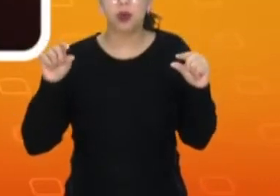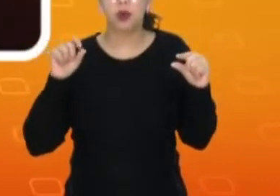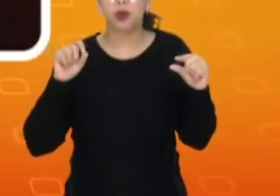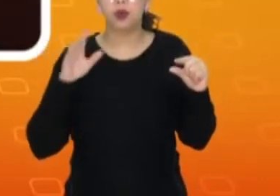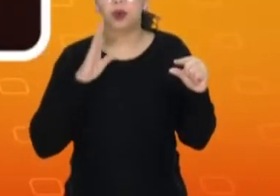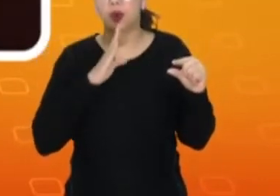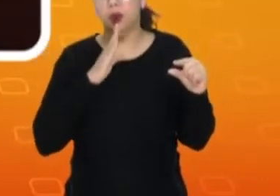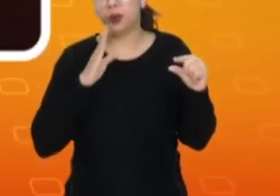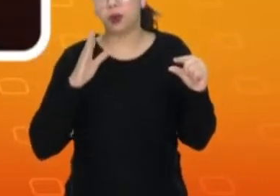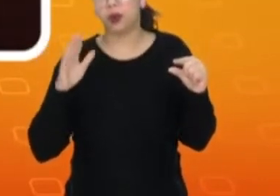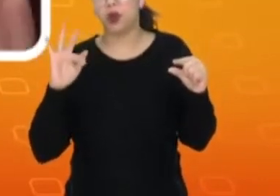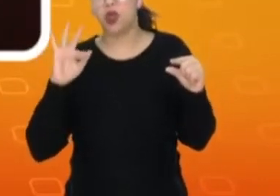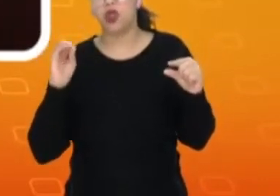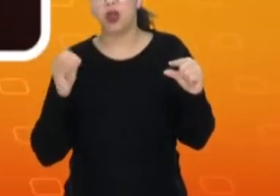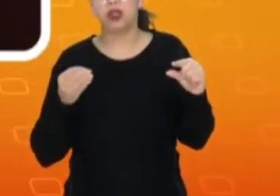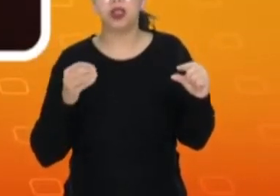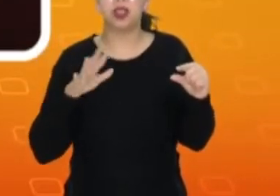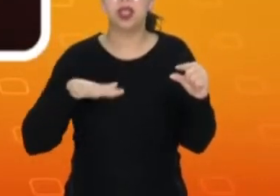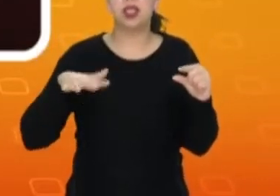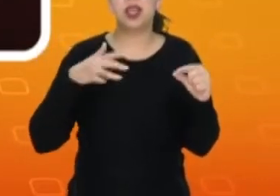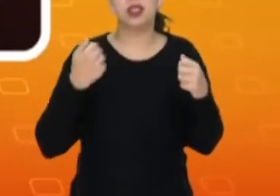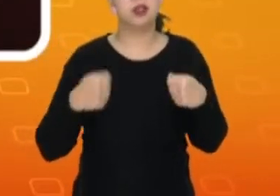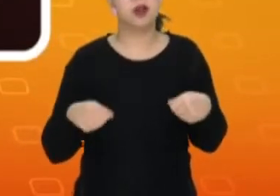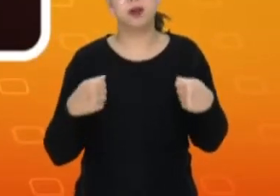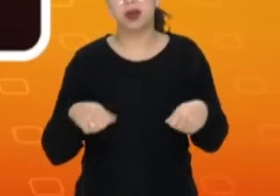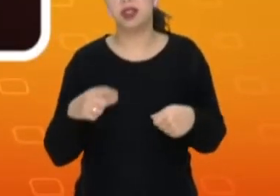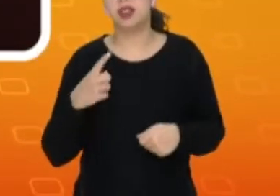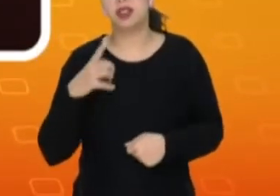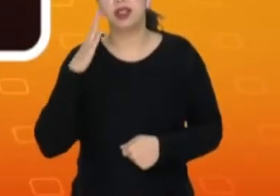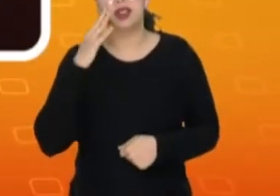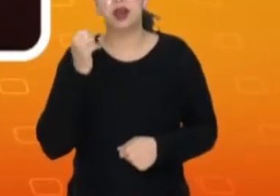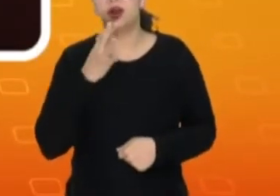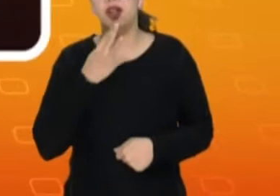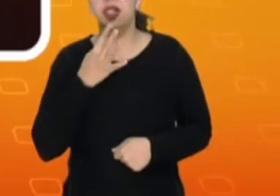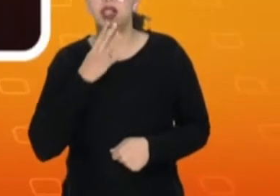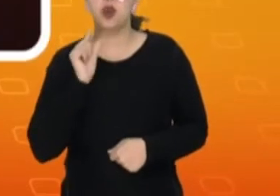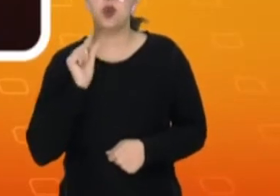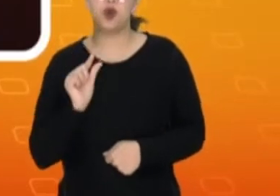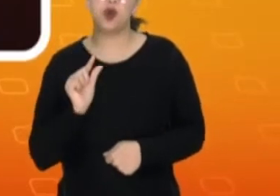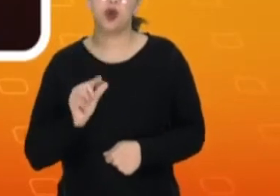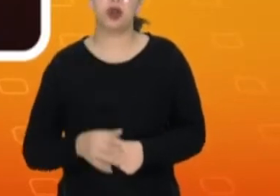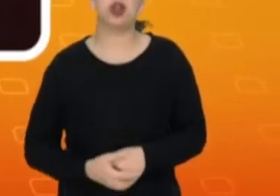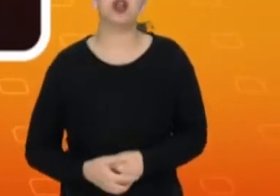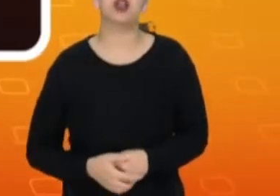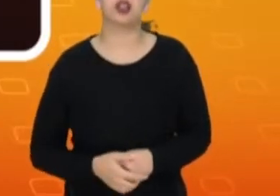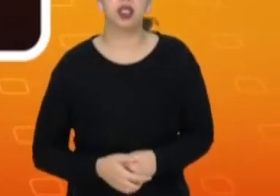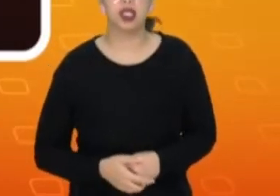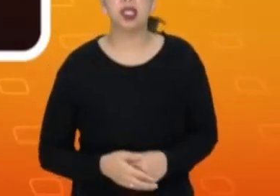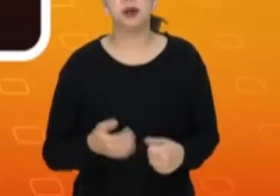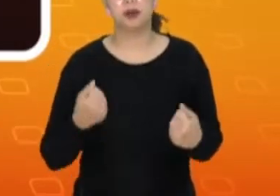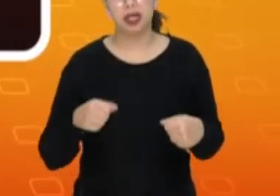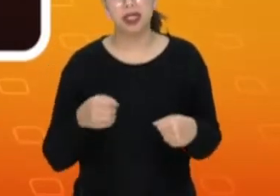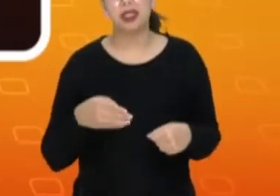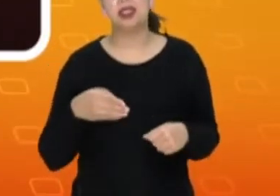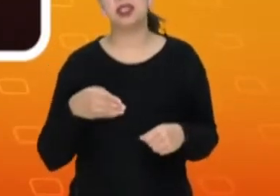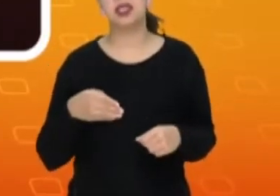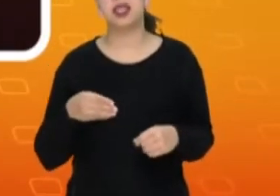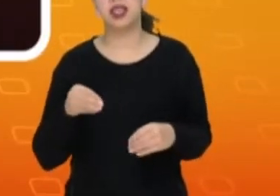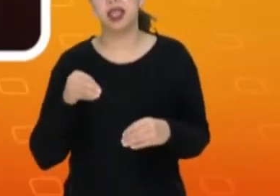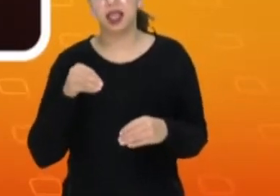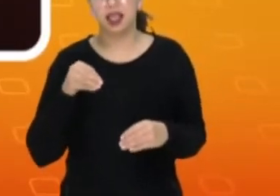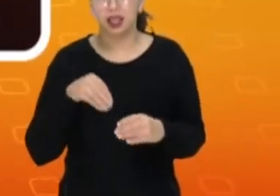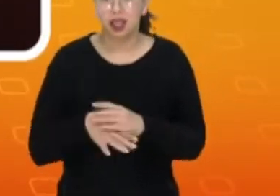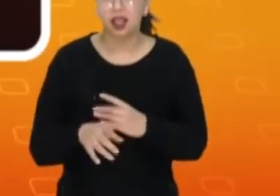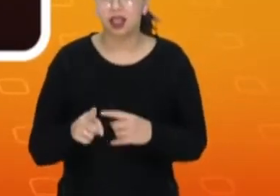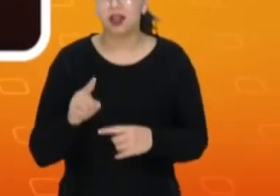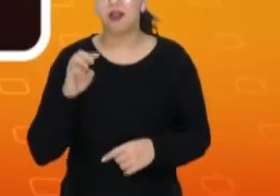todas as áreas que você tem que minimamente conhecer para estar tá inserido no mercado de mídia e entretenimento, quando a